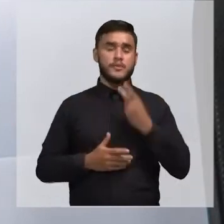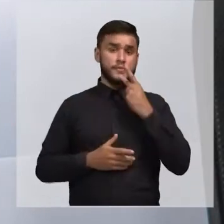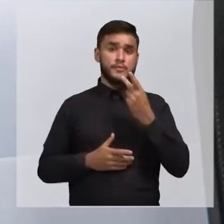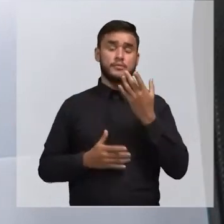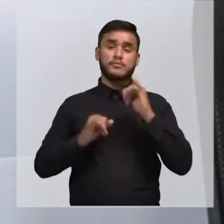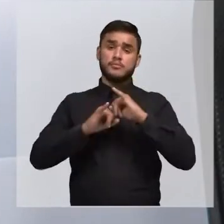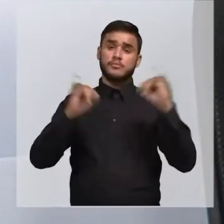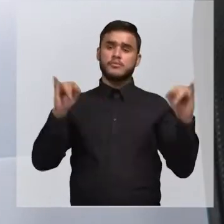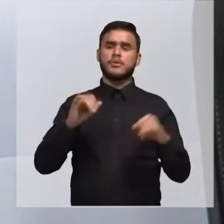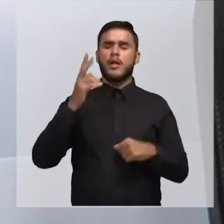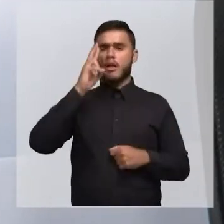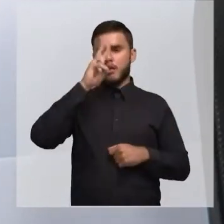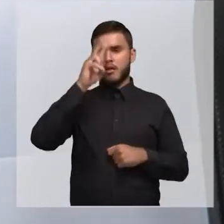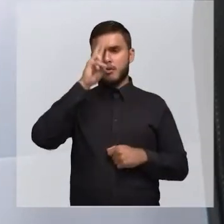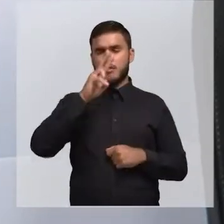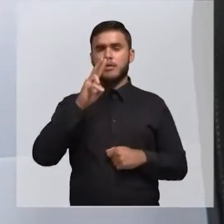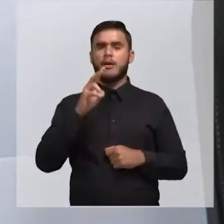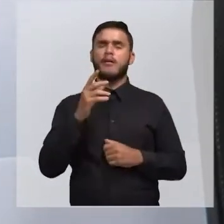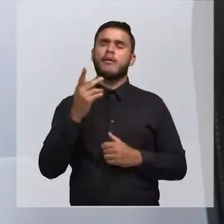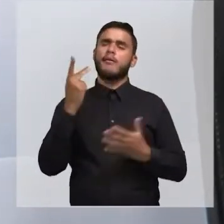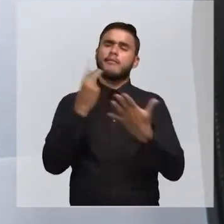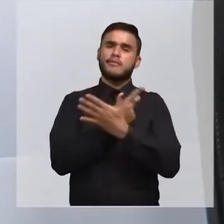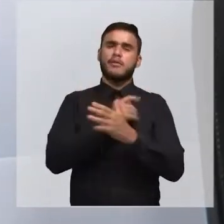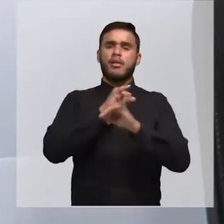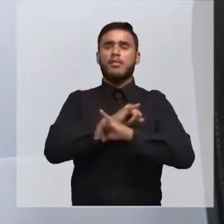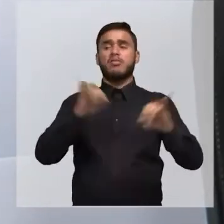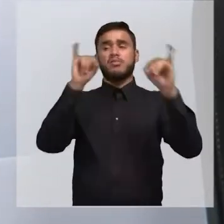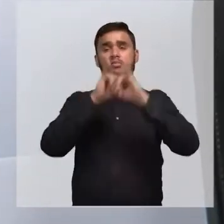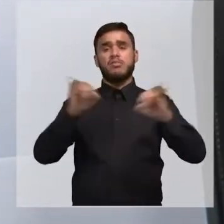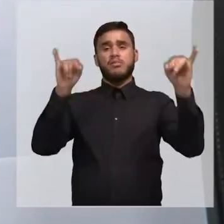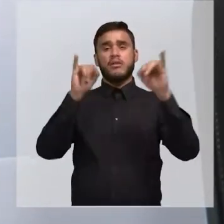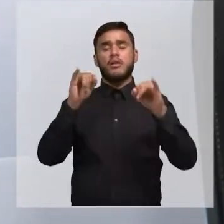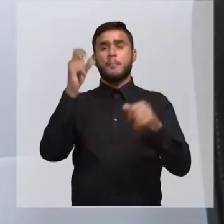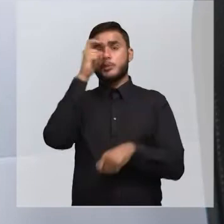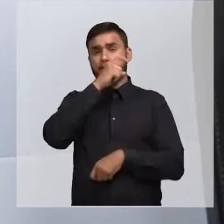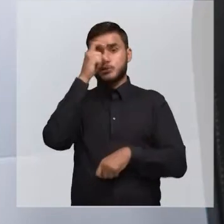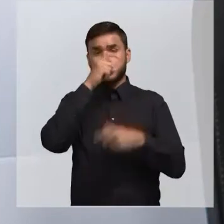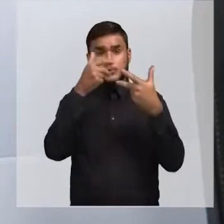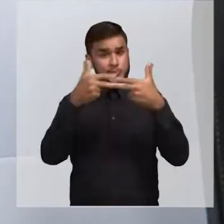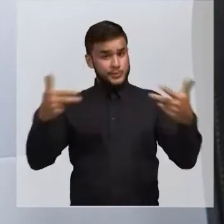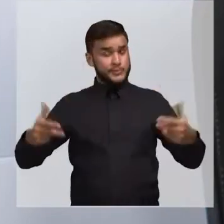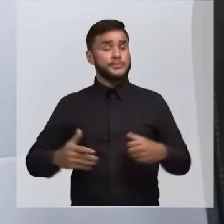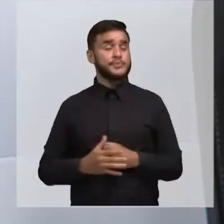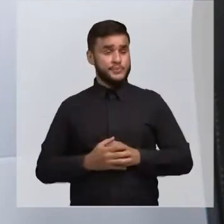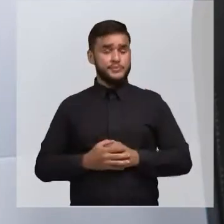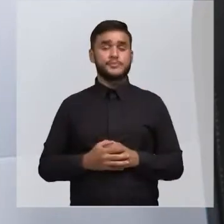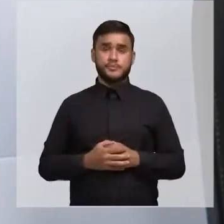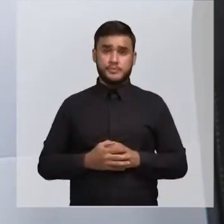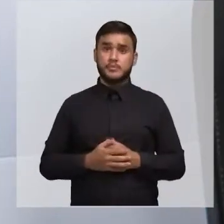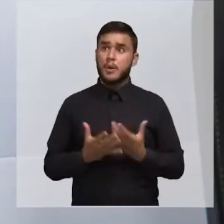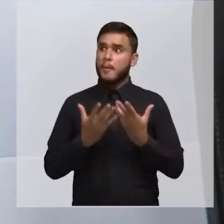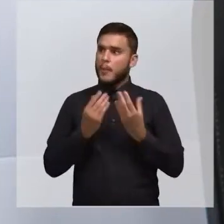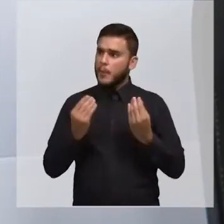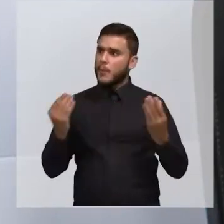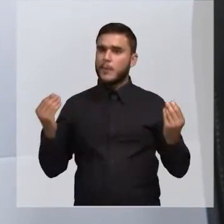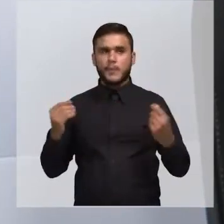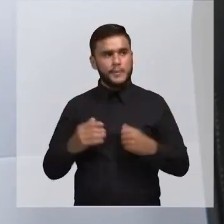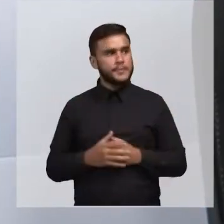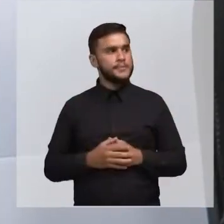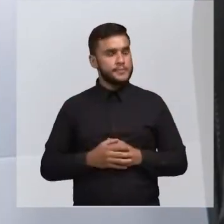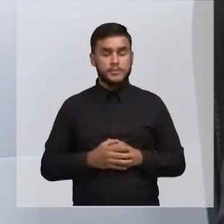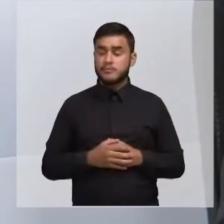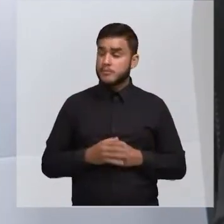nós chamamos de fake news. E agora só que tem, né? E o pior de tudo isso, isso